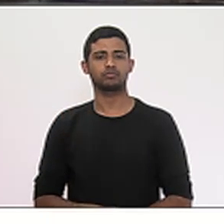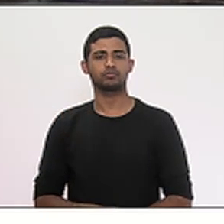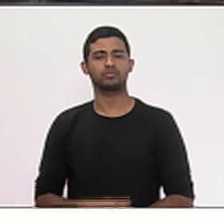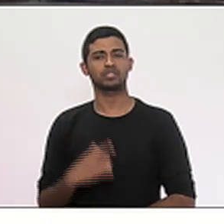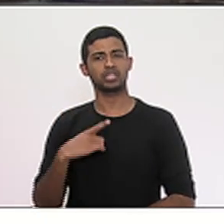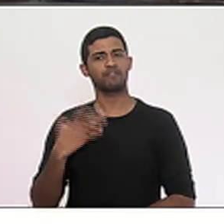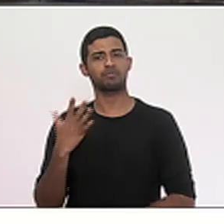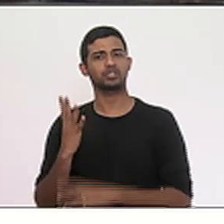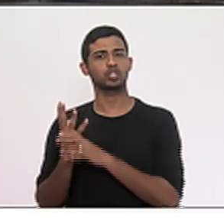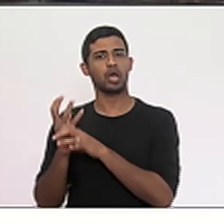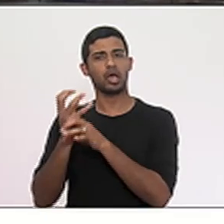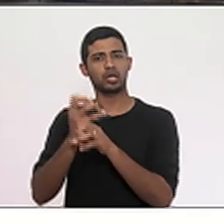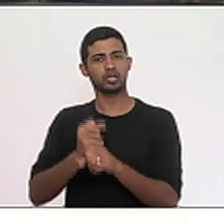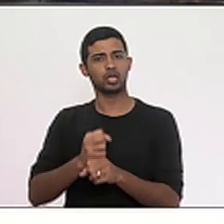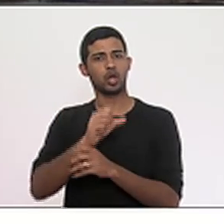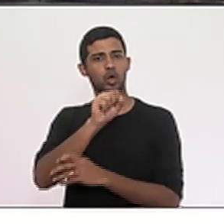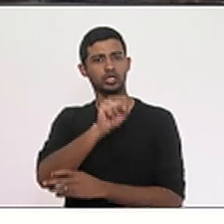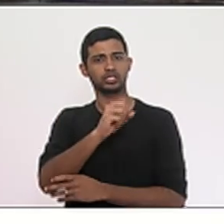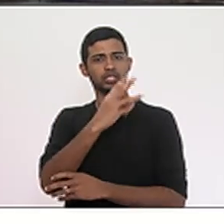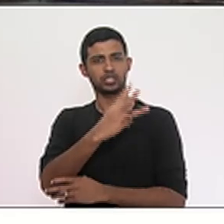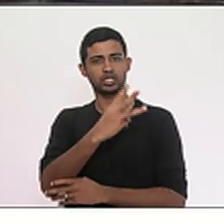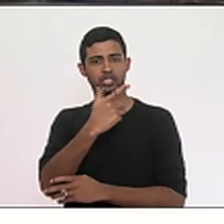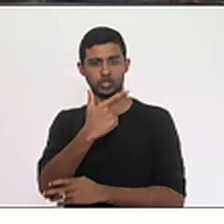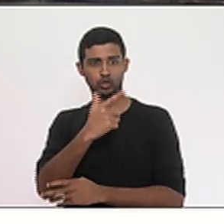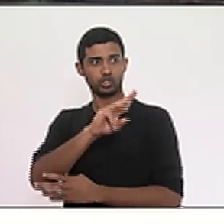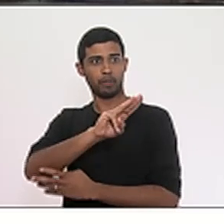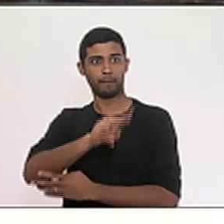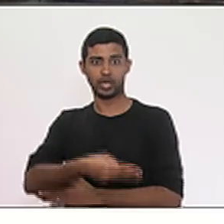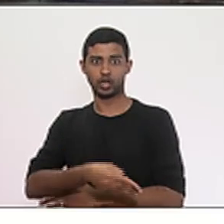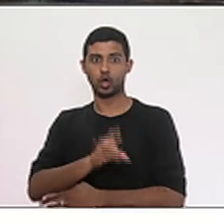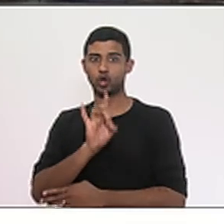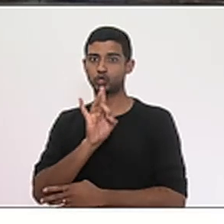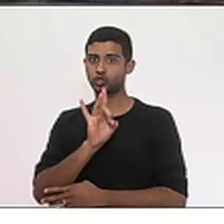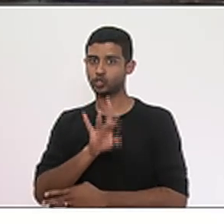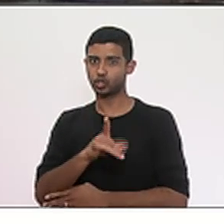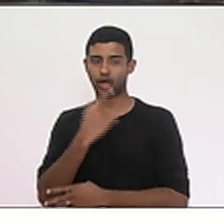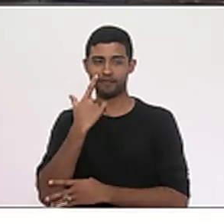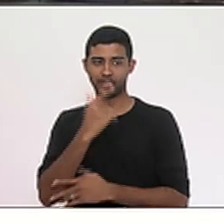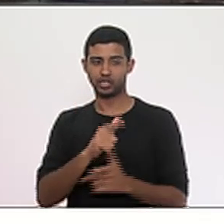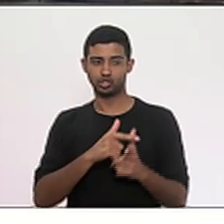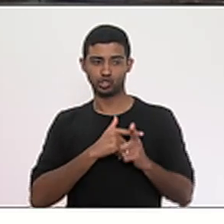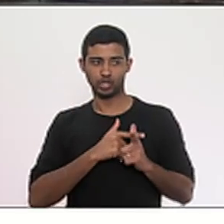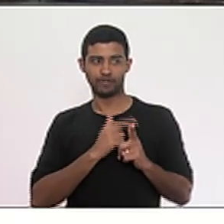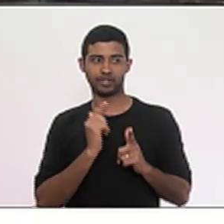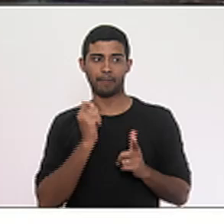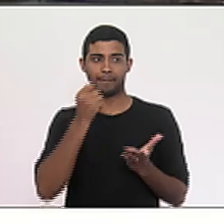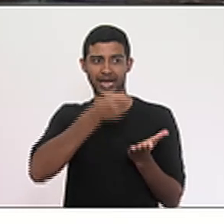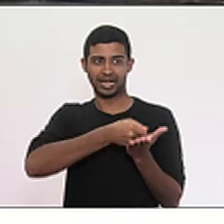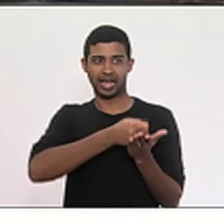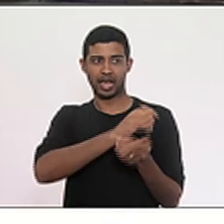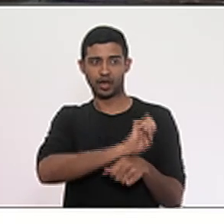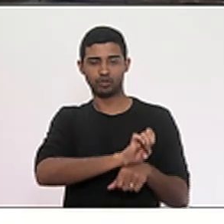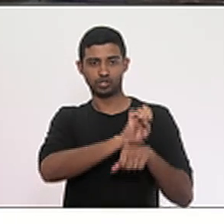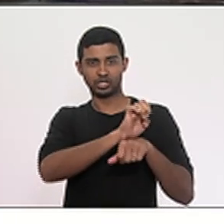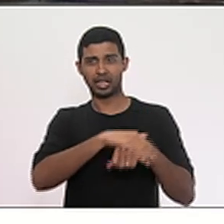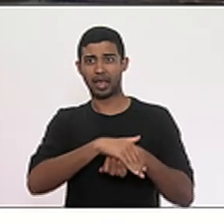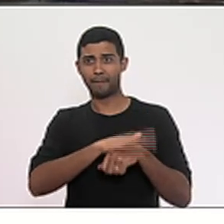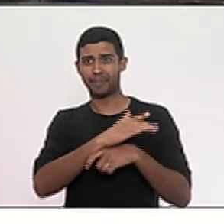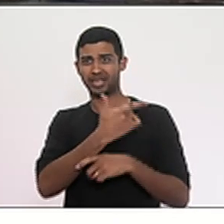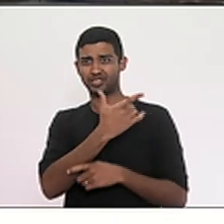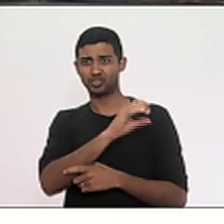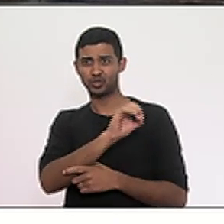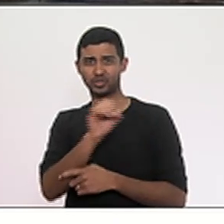de 832 milhões. Só de dividendo para o Estado, ela vai dar mais de